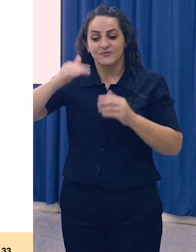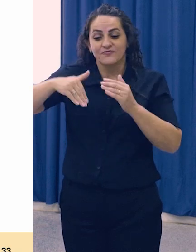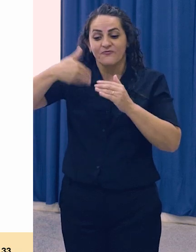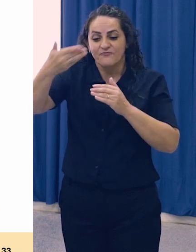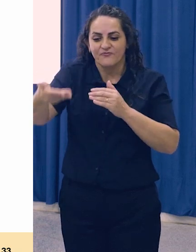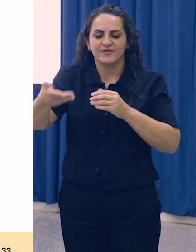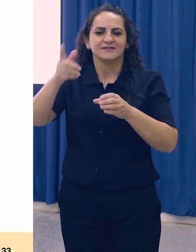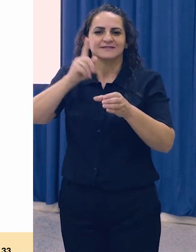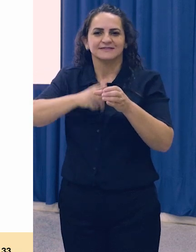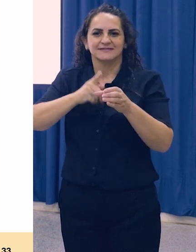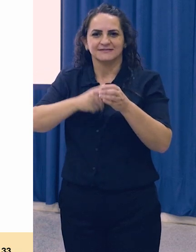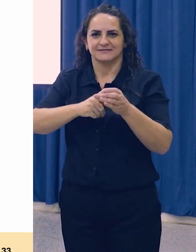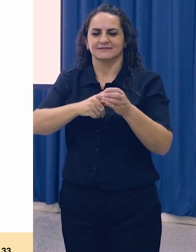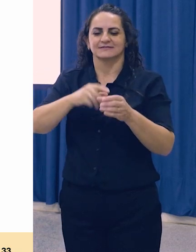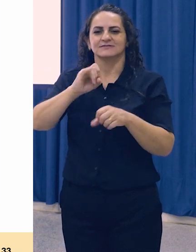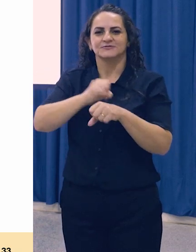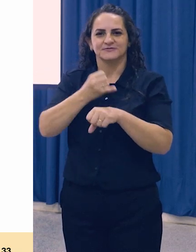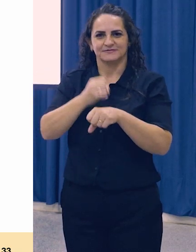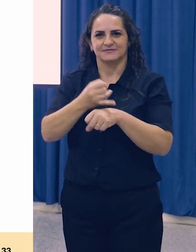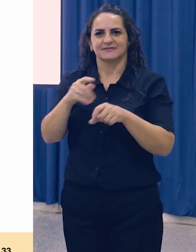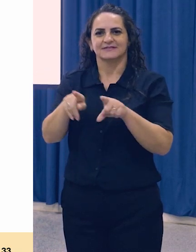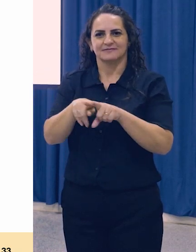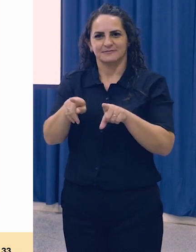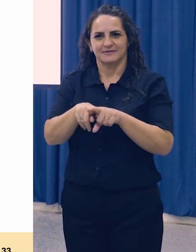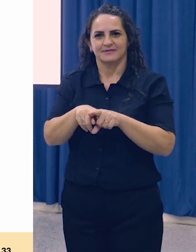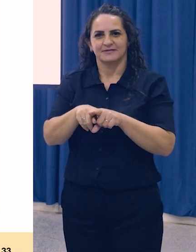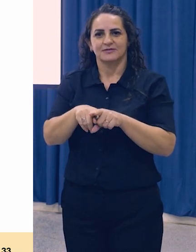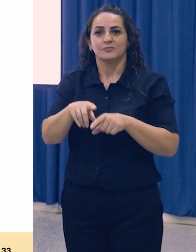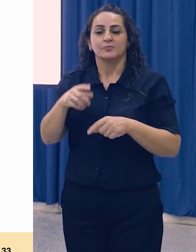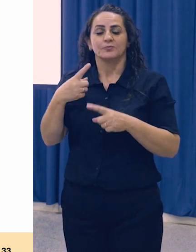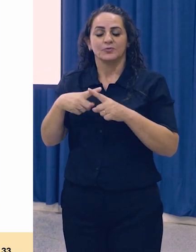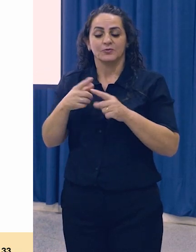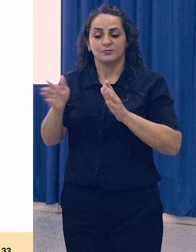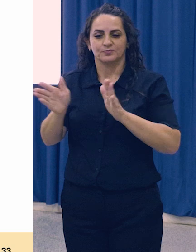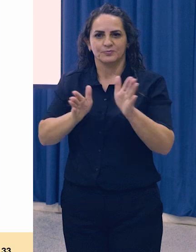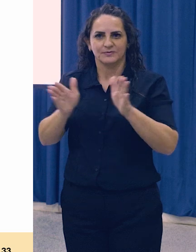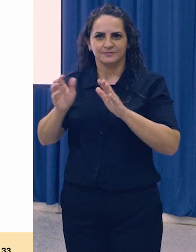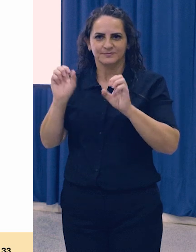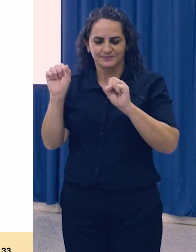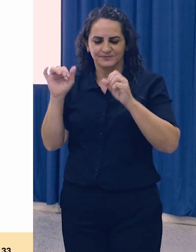muitas pessoas vêm para Joinville por conta do festival de dança.